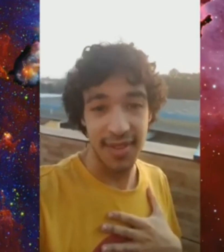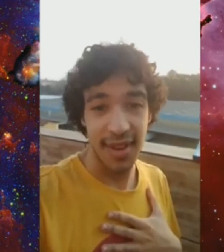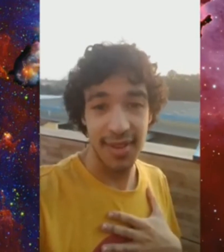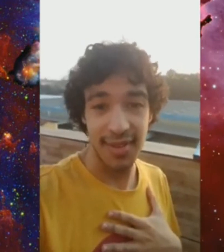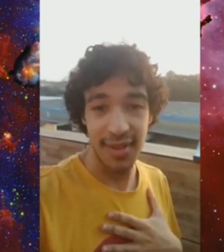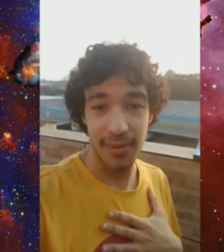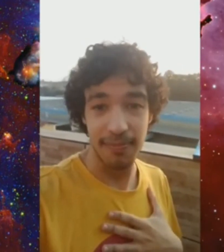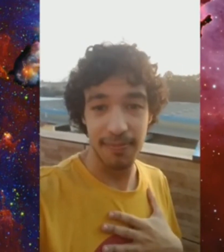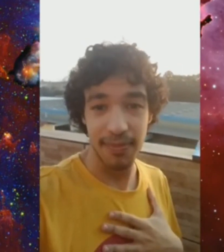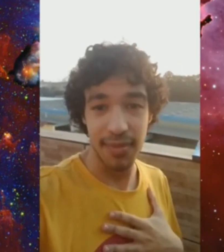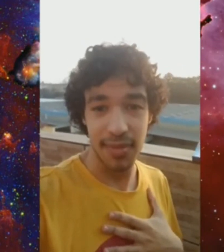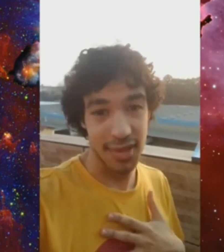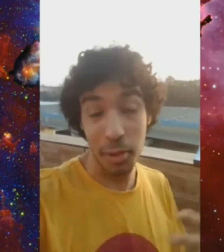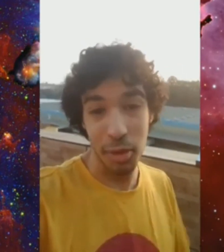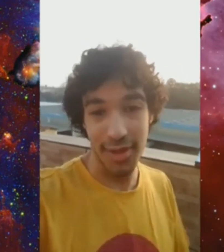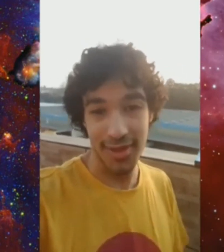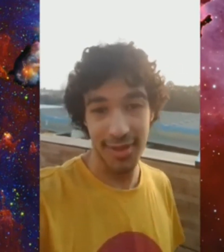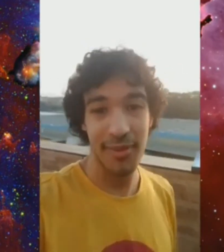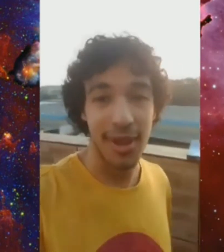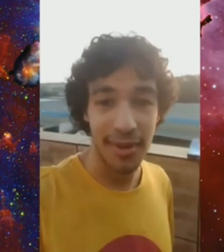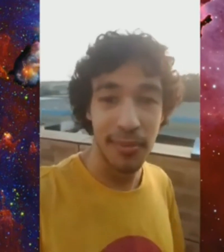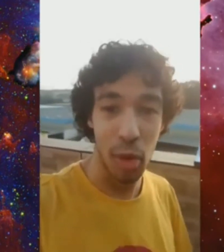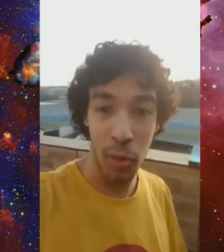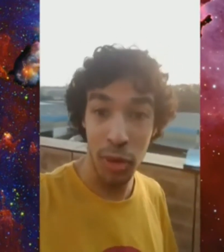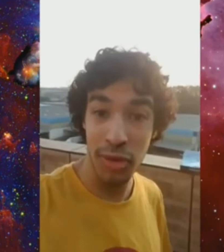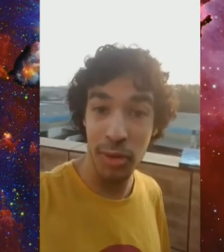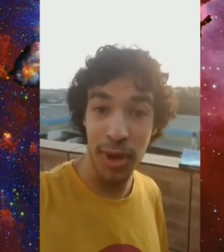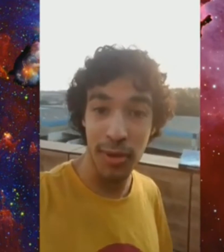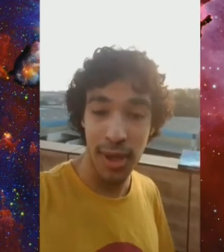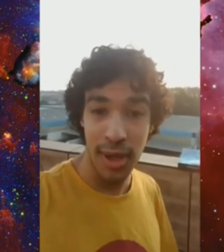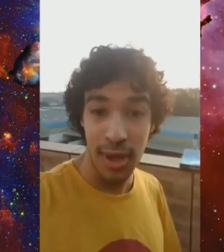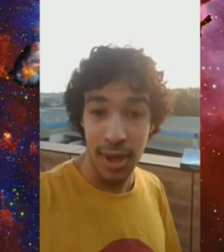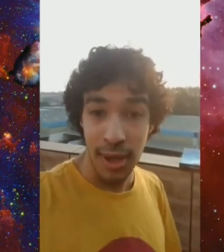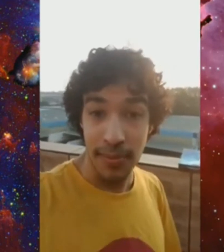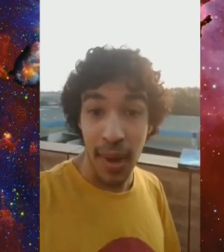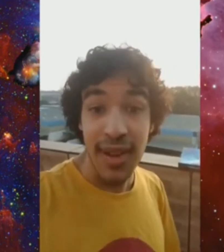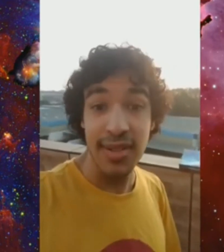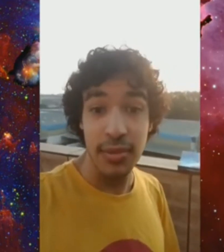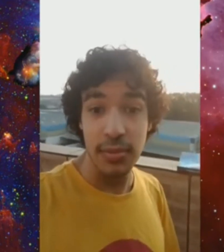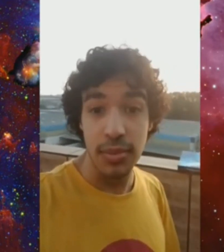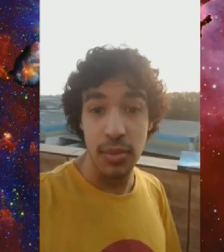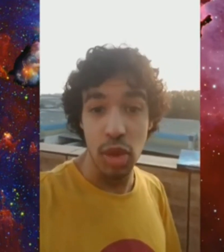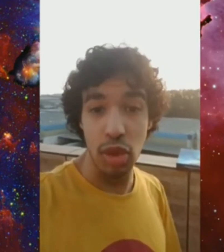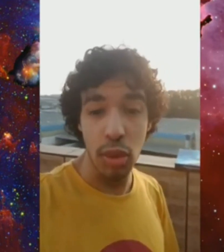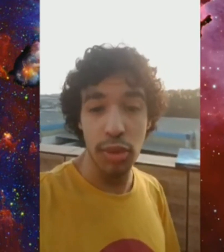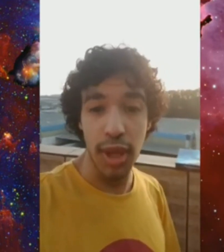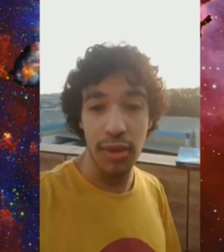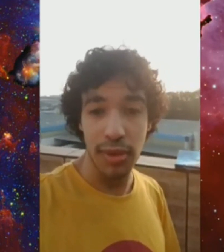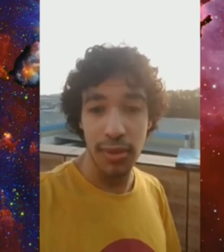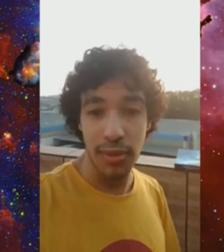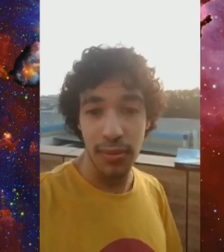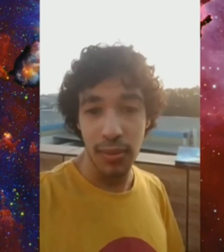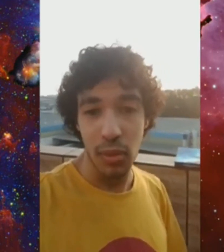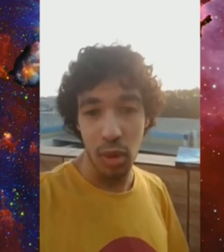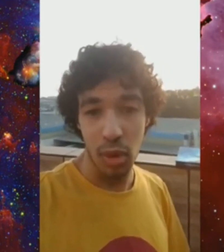minha deficiência são muitas também, como todo ser humano. Mas estou